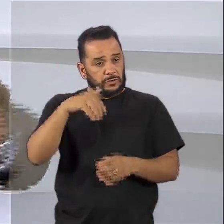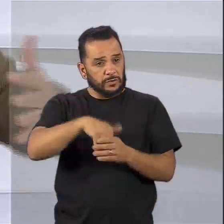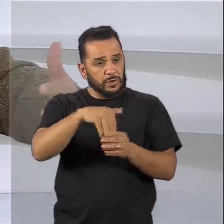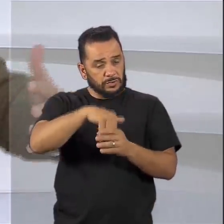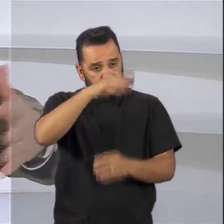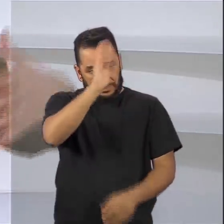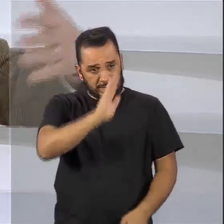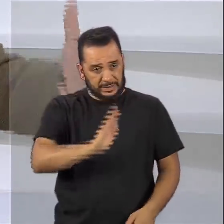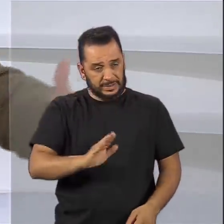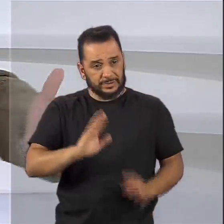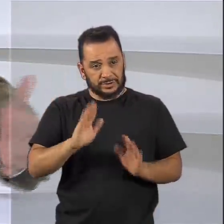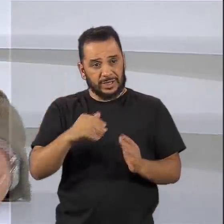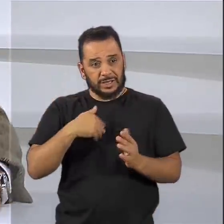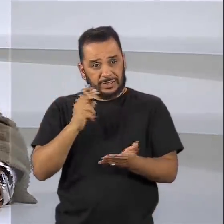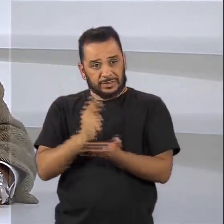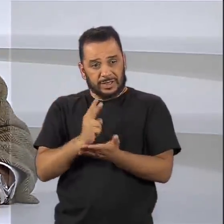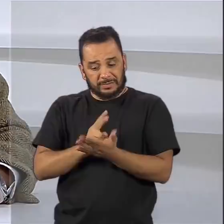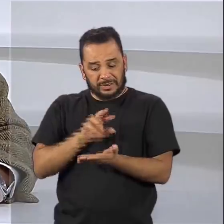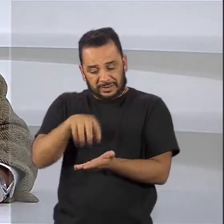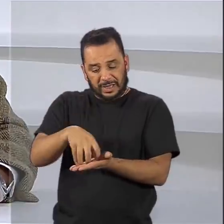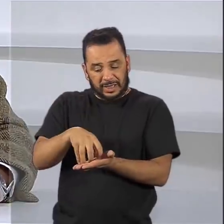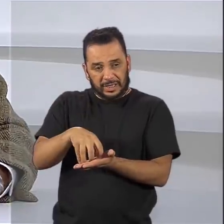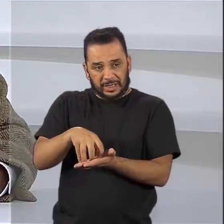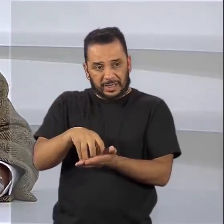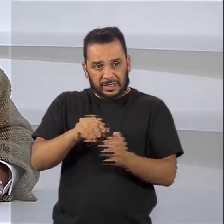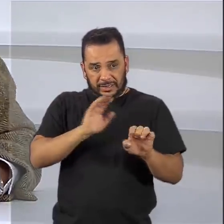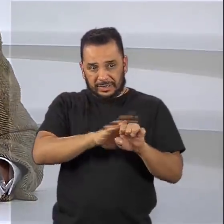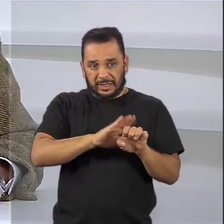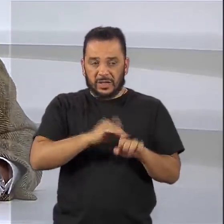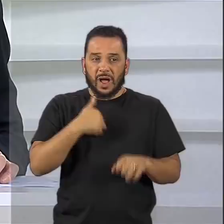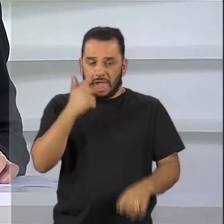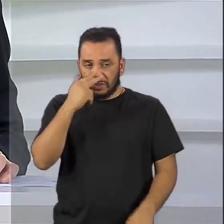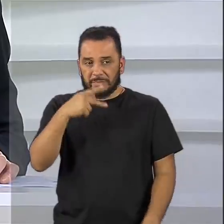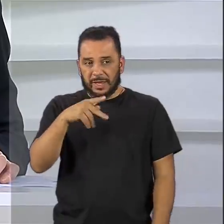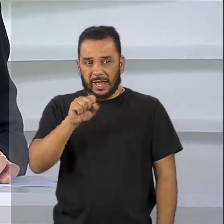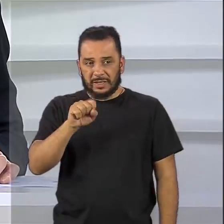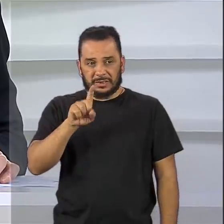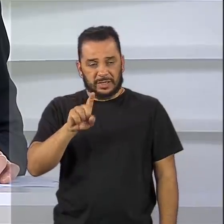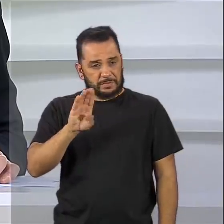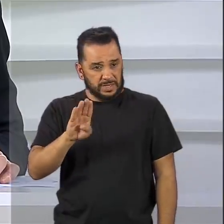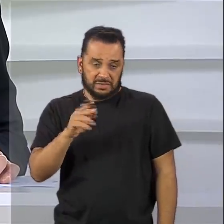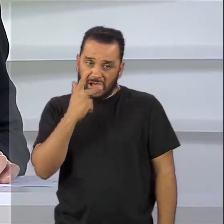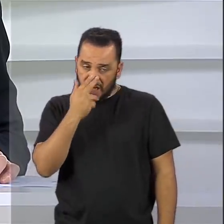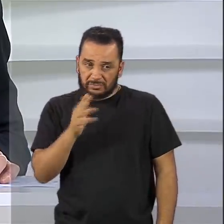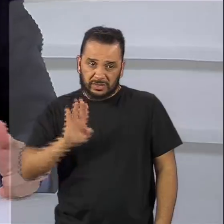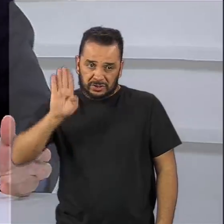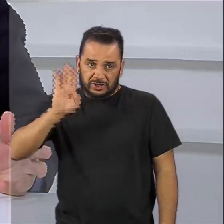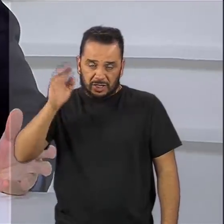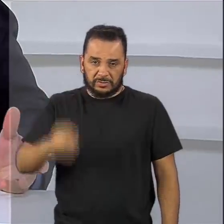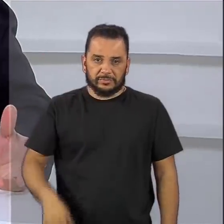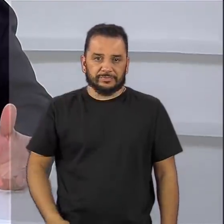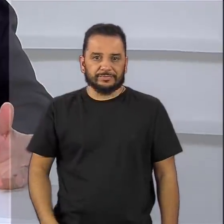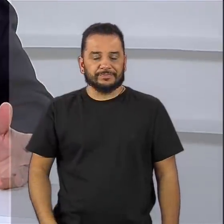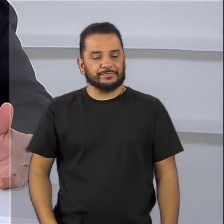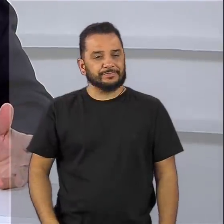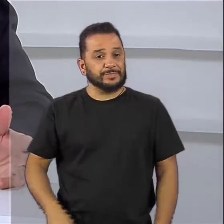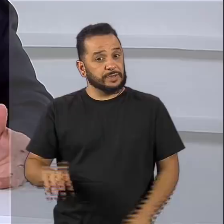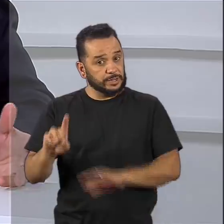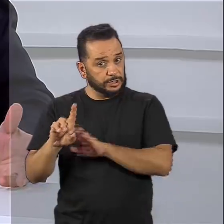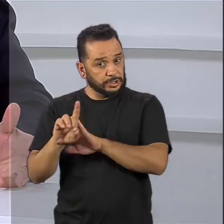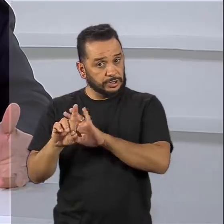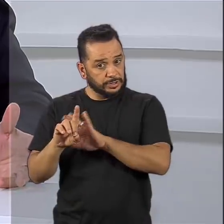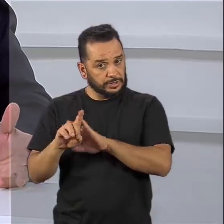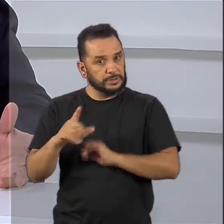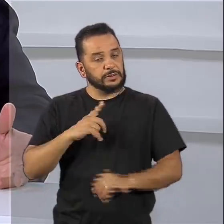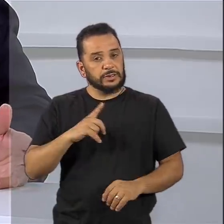para o centro-esquerda, que seja o candidato do PSDB. Cláudio, olha, rapidinho. A direita está muito ocupada, com o